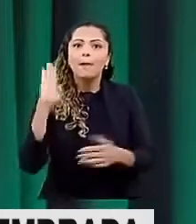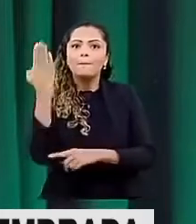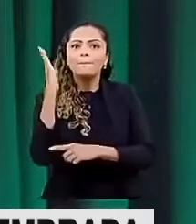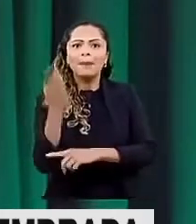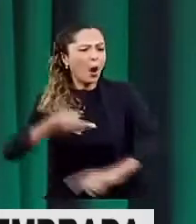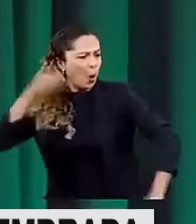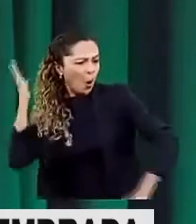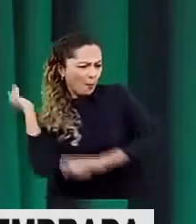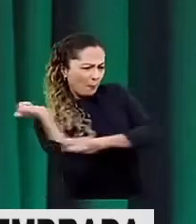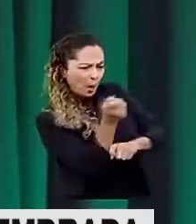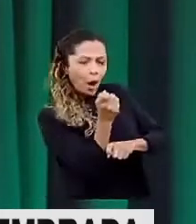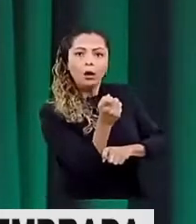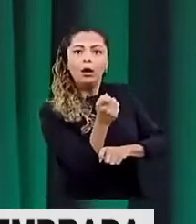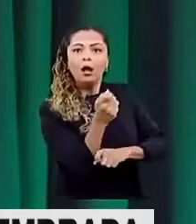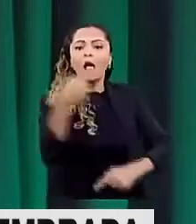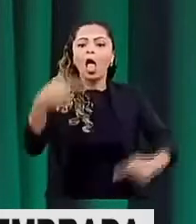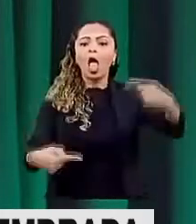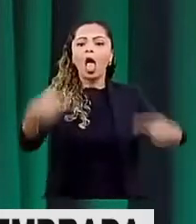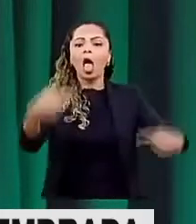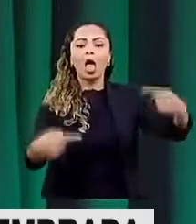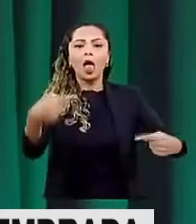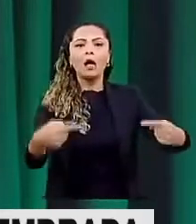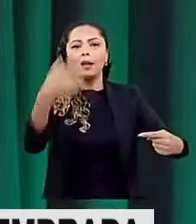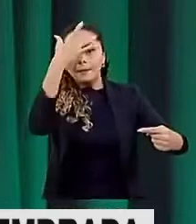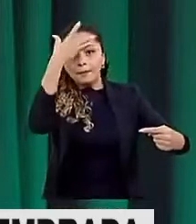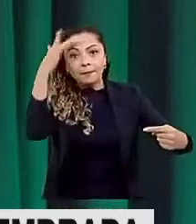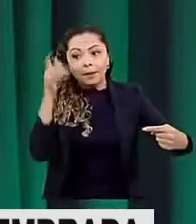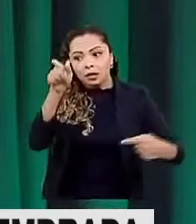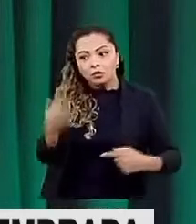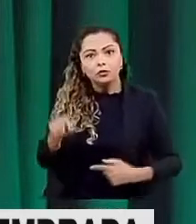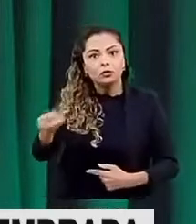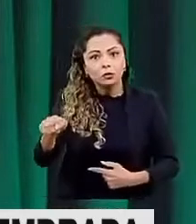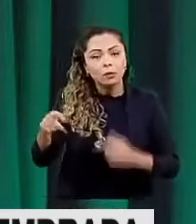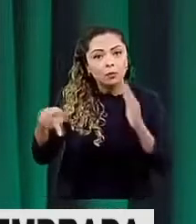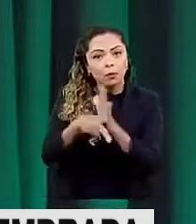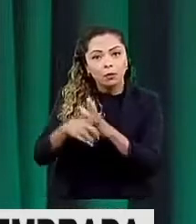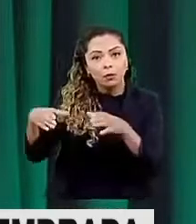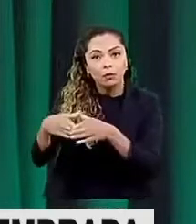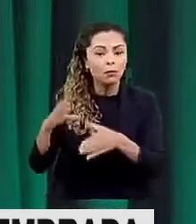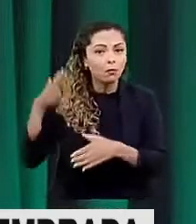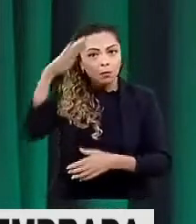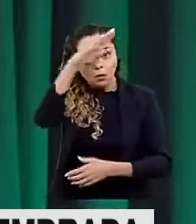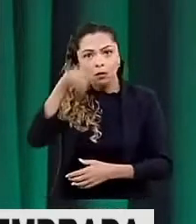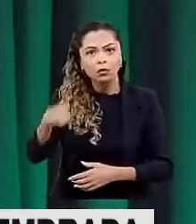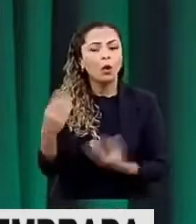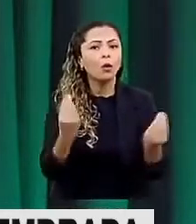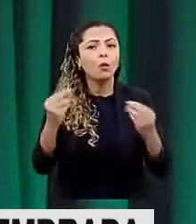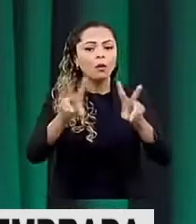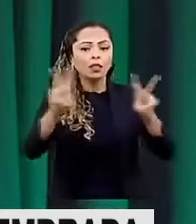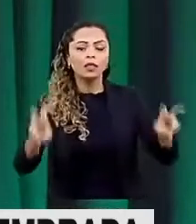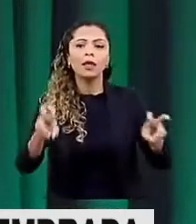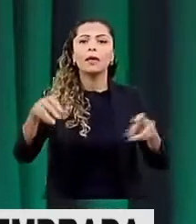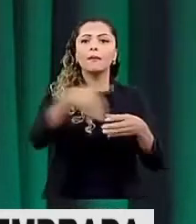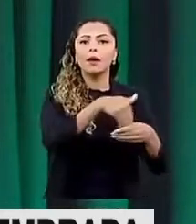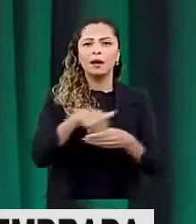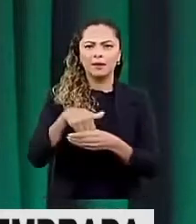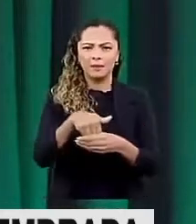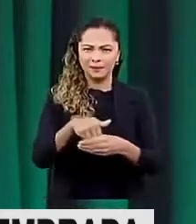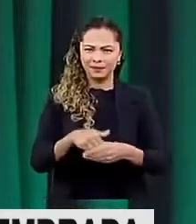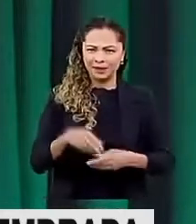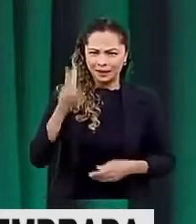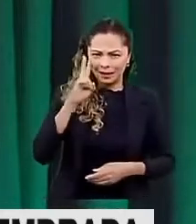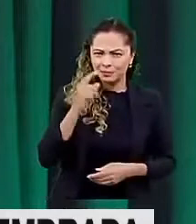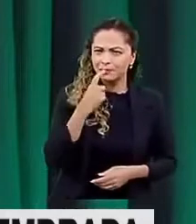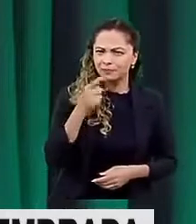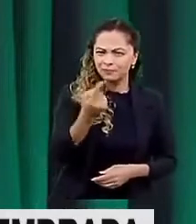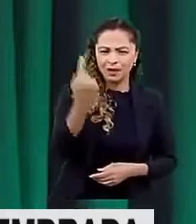de discutir com um bolsonarista sobre a eleição. O senhor chegou a dizer lá atrás que é preciso fuzilar a petralhada. Eu gostaria